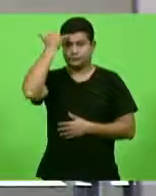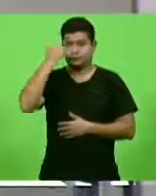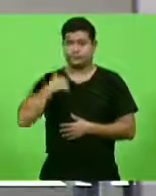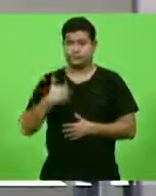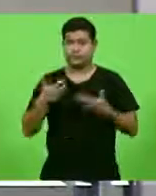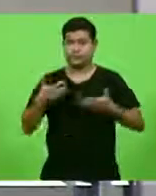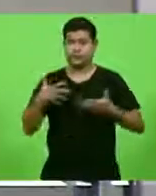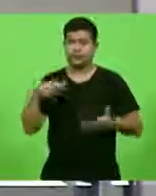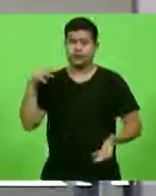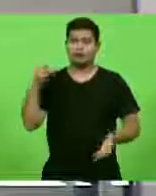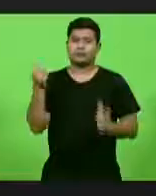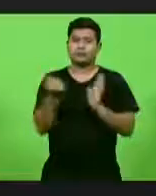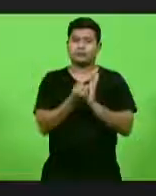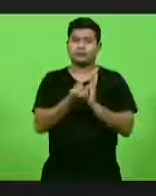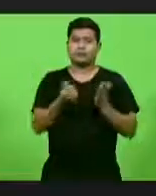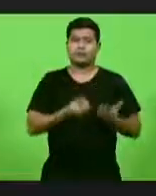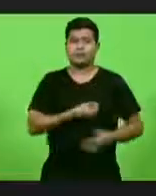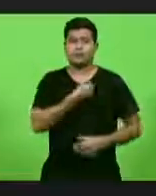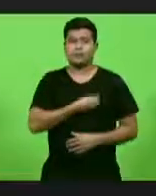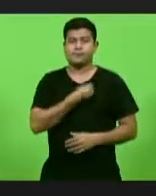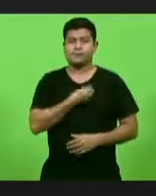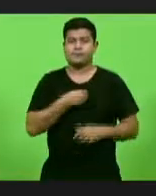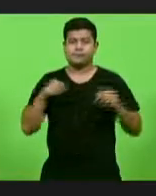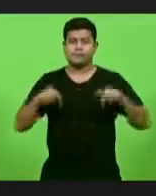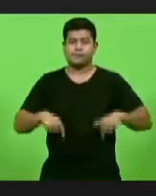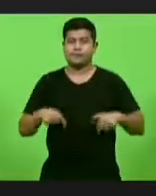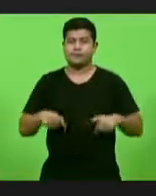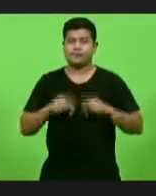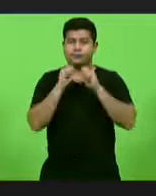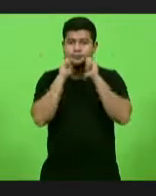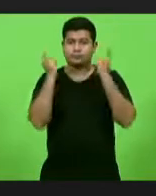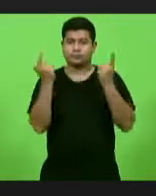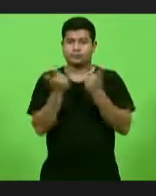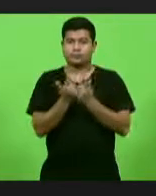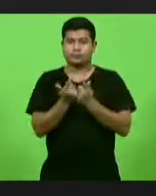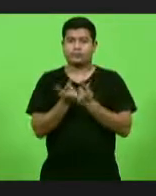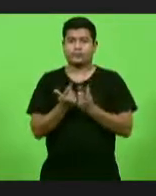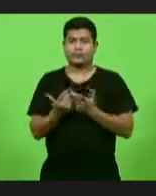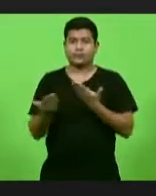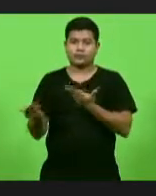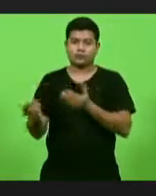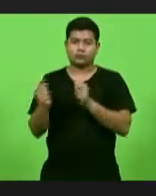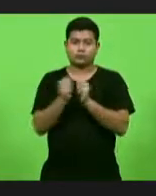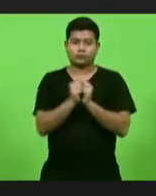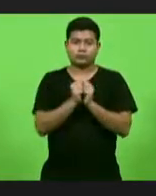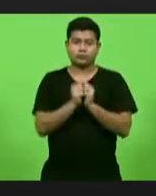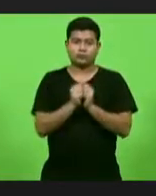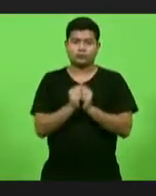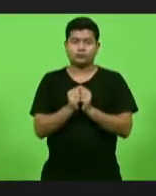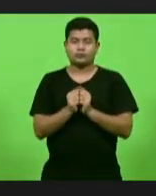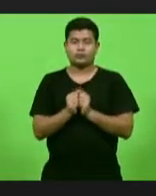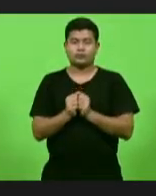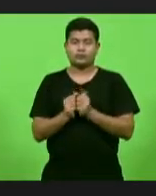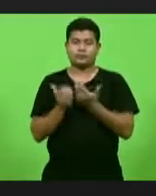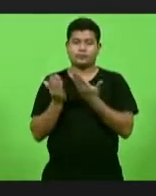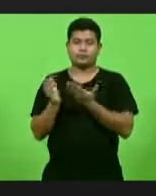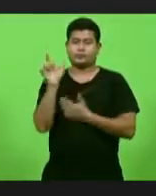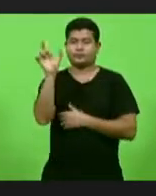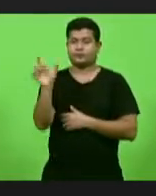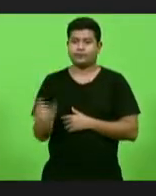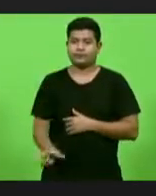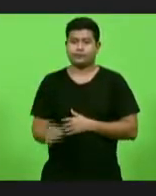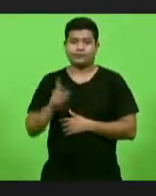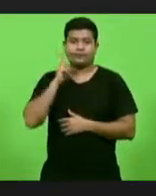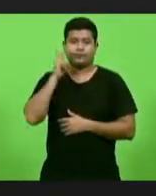quero registrar a presença nesta casa, na tarde de hoje. Nos acompanha aqui na sessão